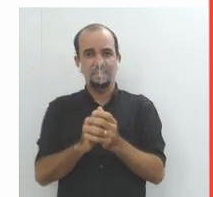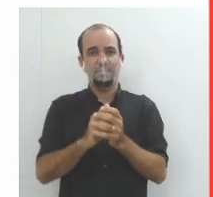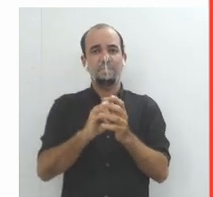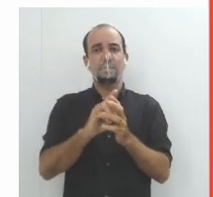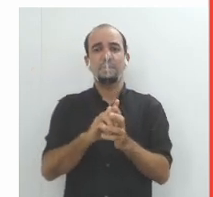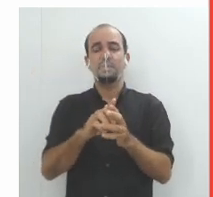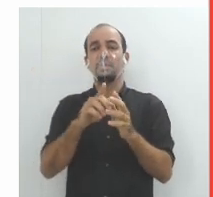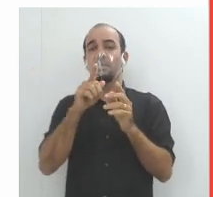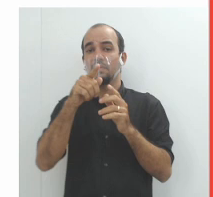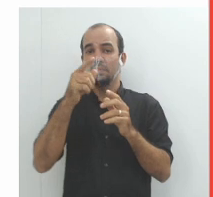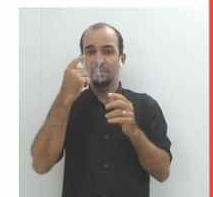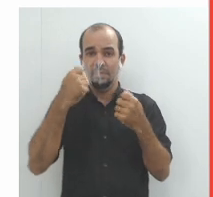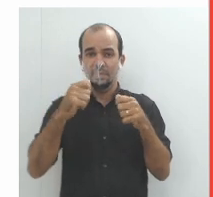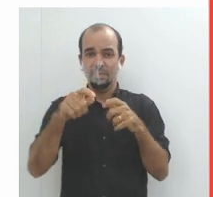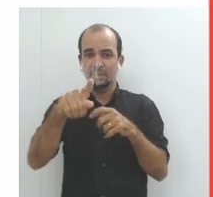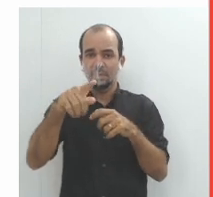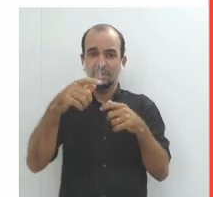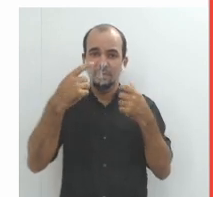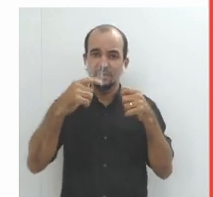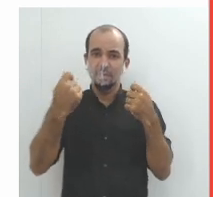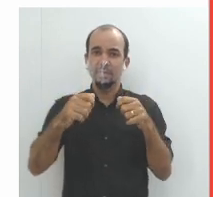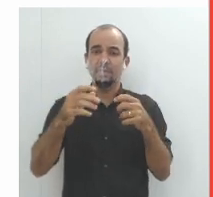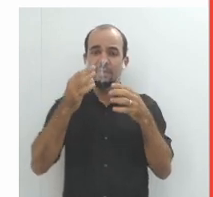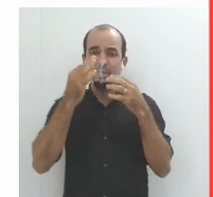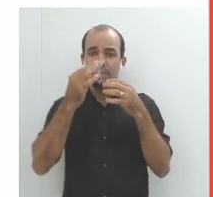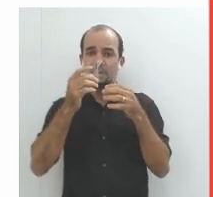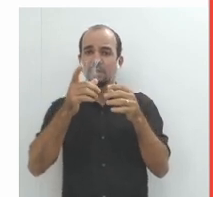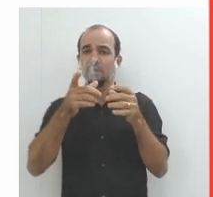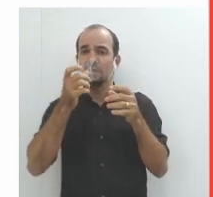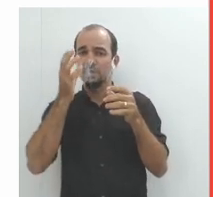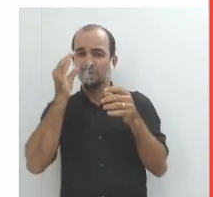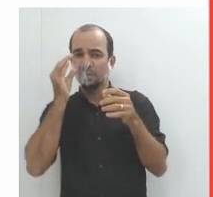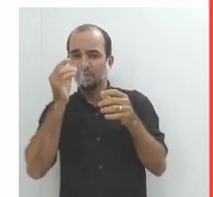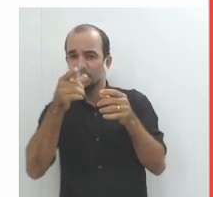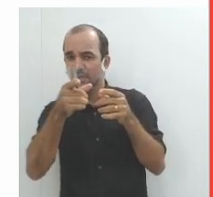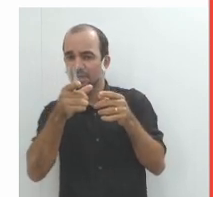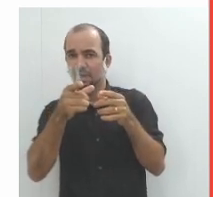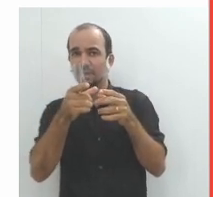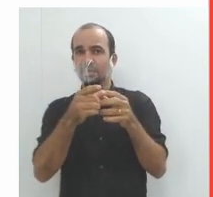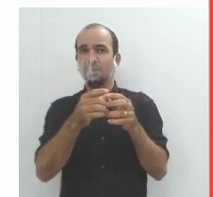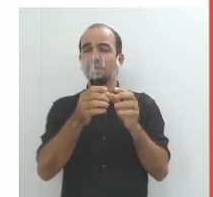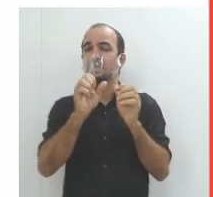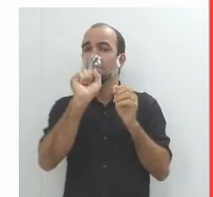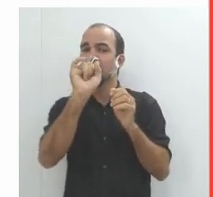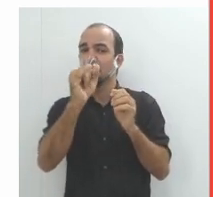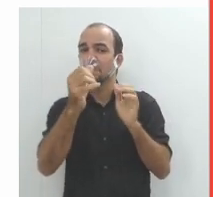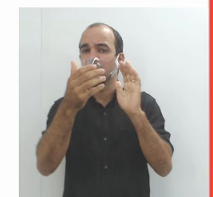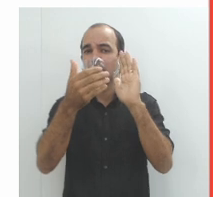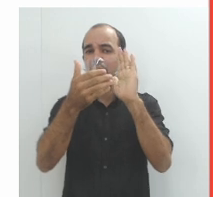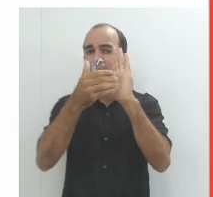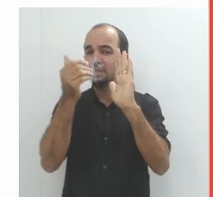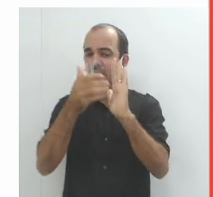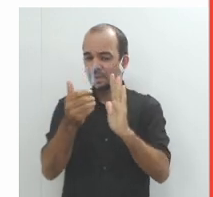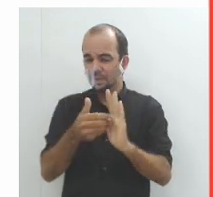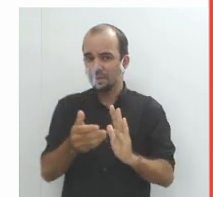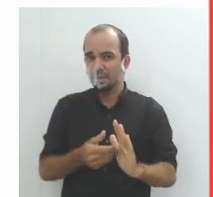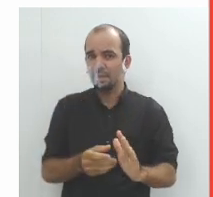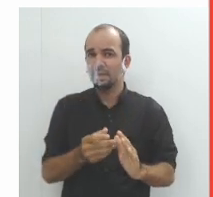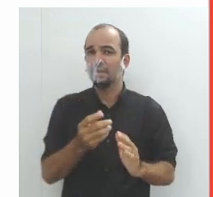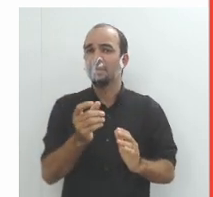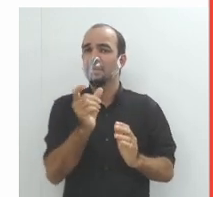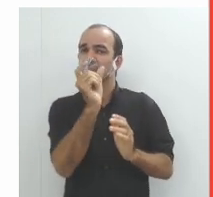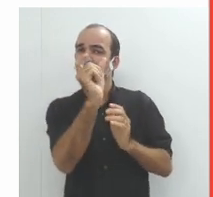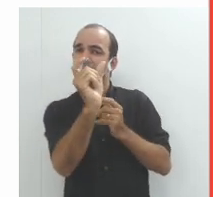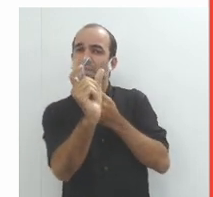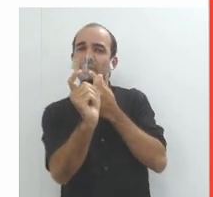quero que você observe o efeito produzido quando eu retiro essas palavras em vermelho. Quais são